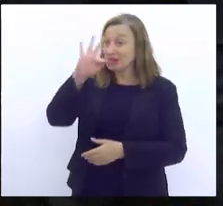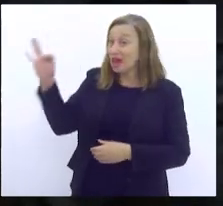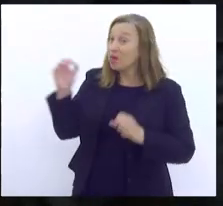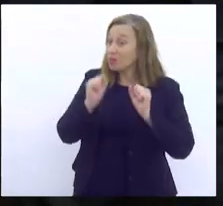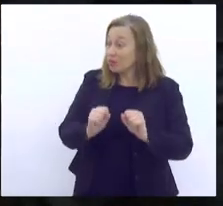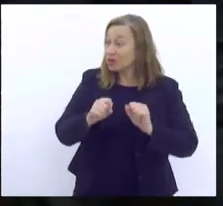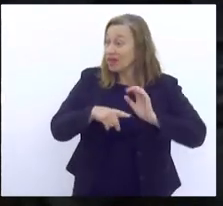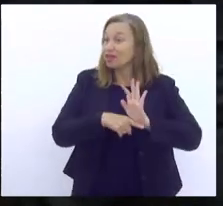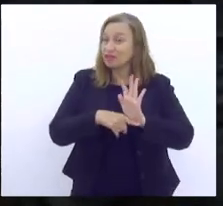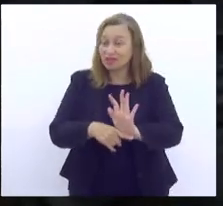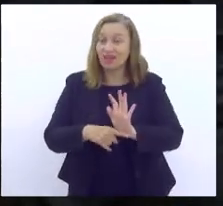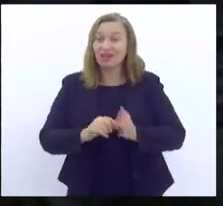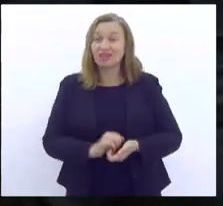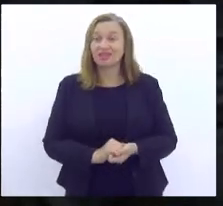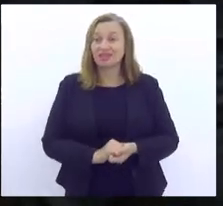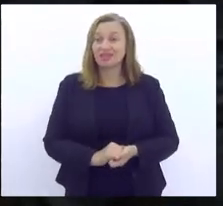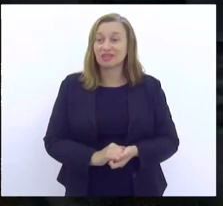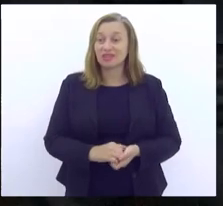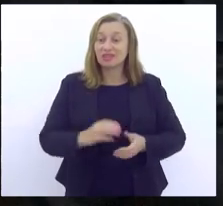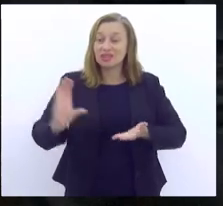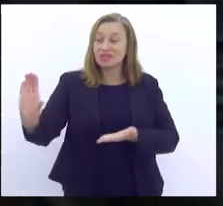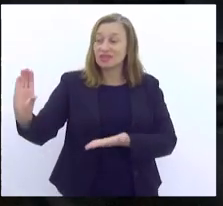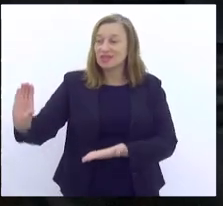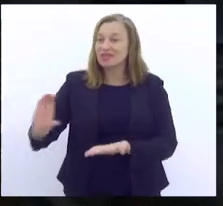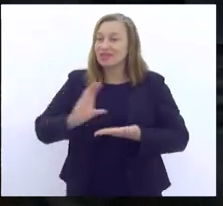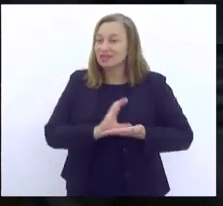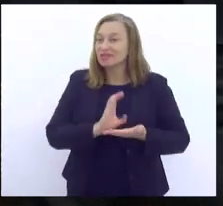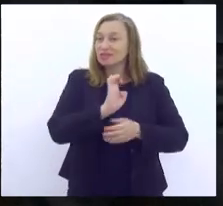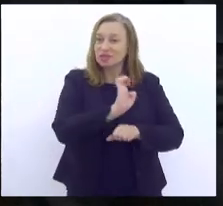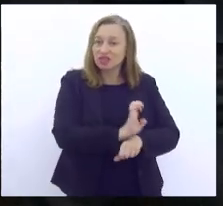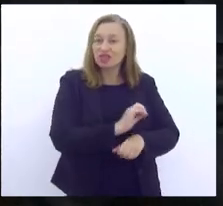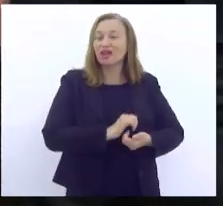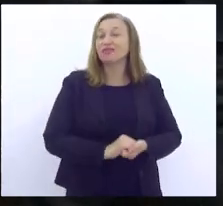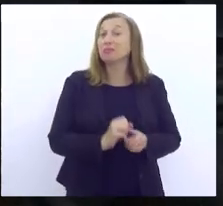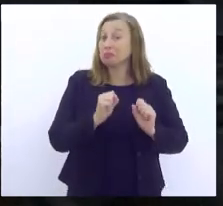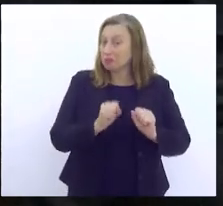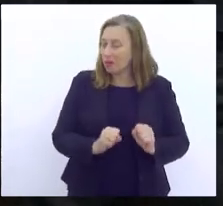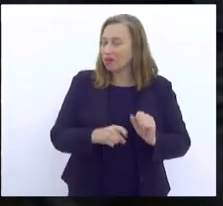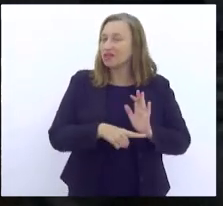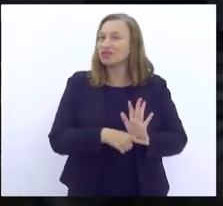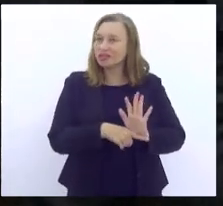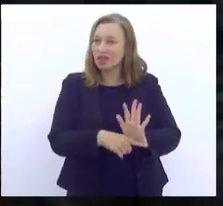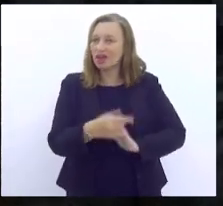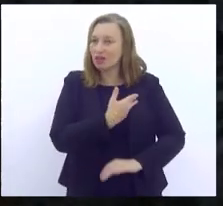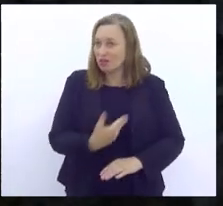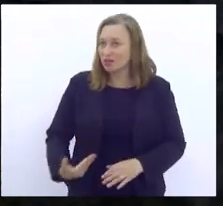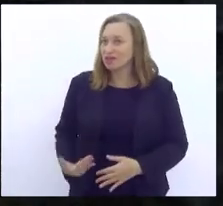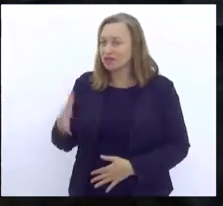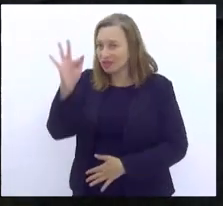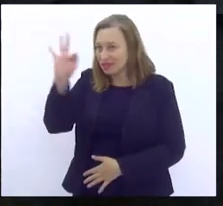ajudar enviando recursos para o Estado. O governo federal pode ajudar